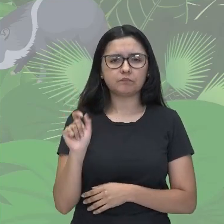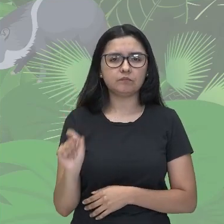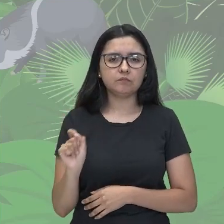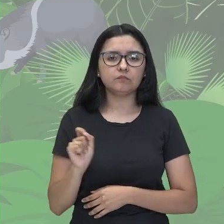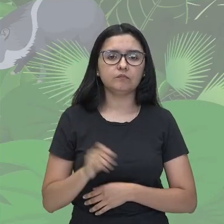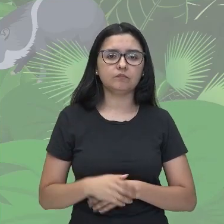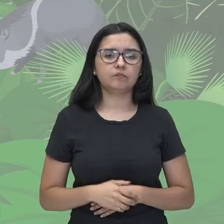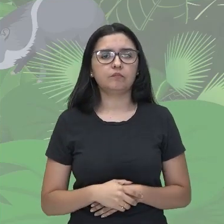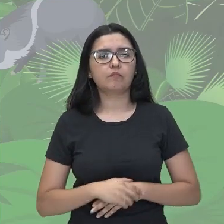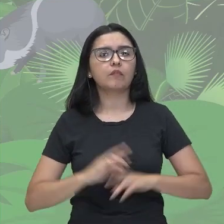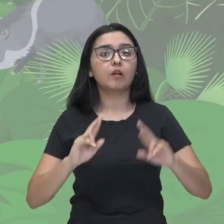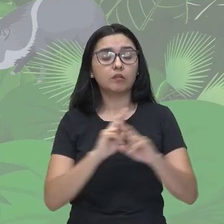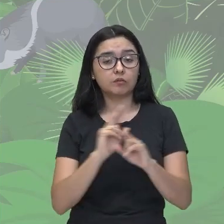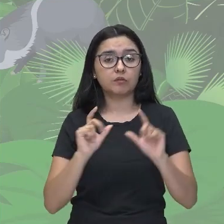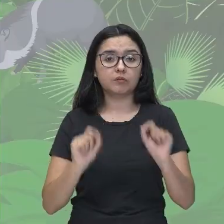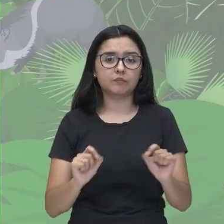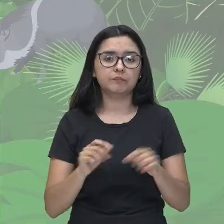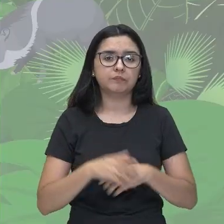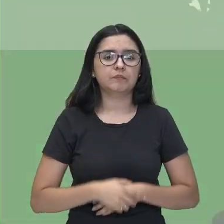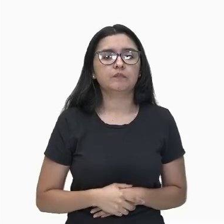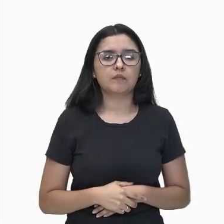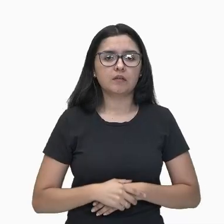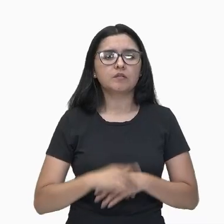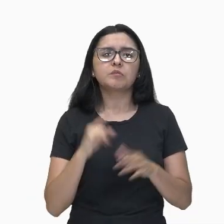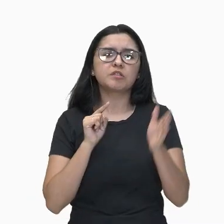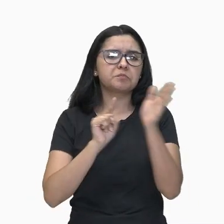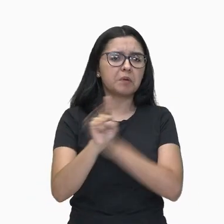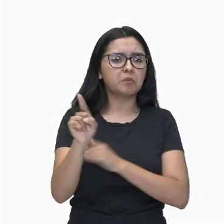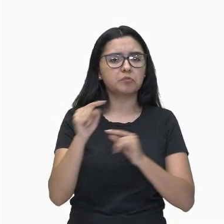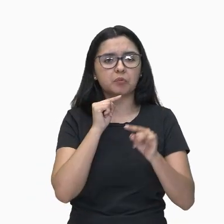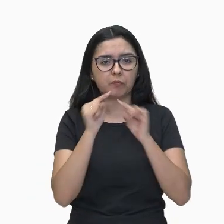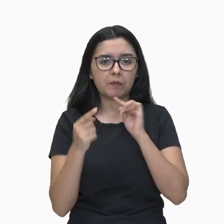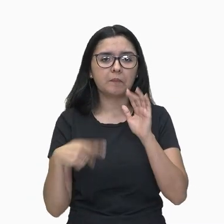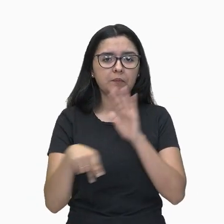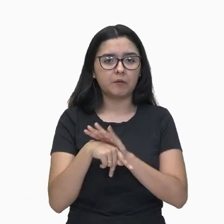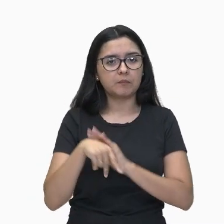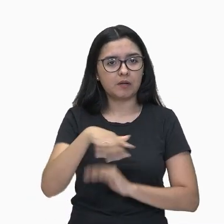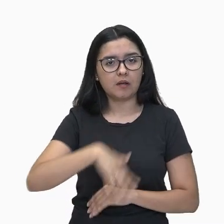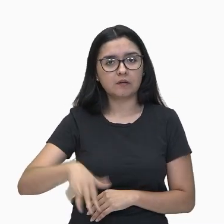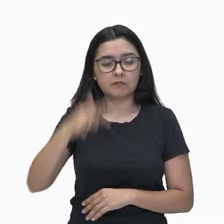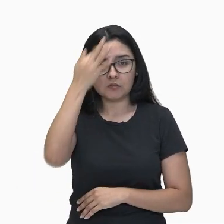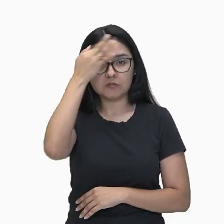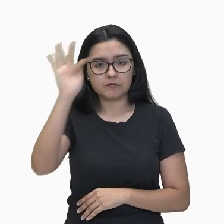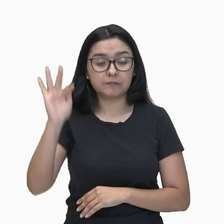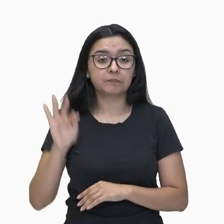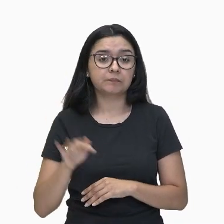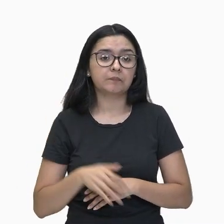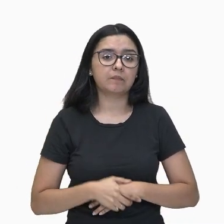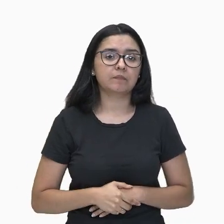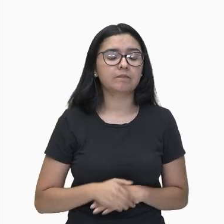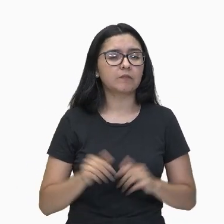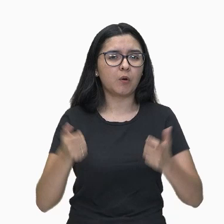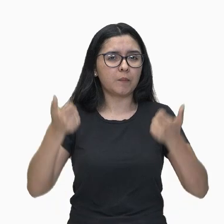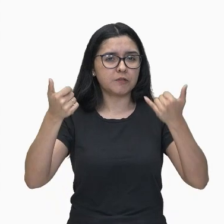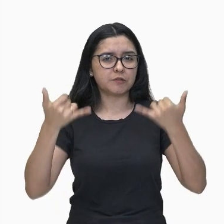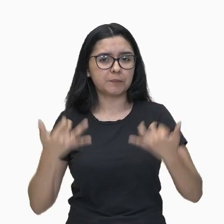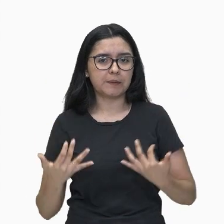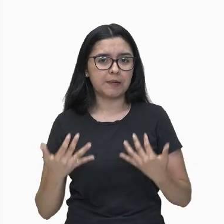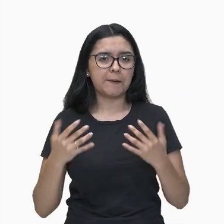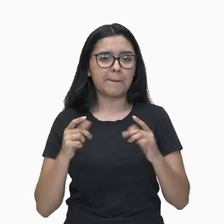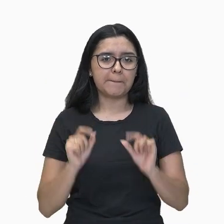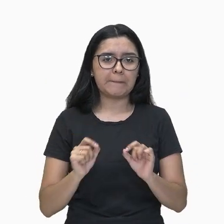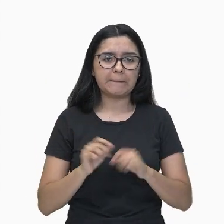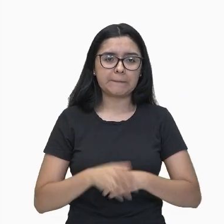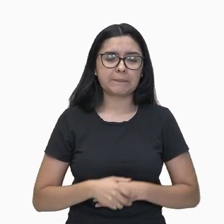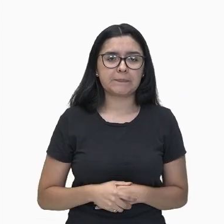estão ligadas, que nós chamamos de indagações metafísicas. Então, vejam bem, como eu falei,